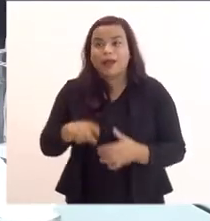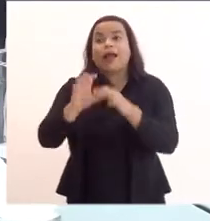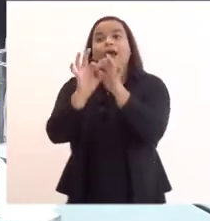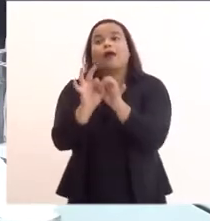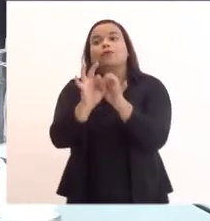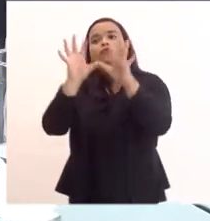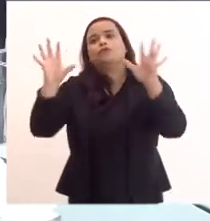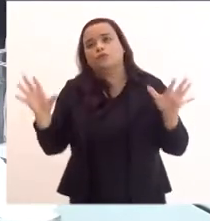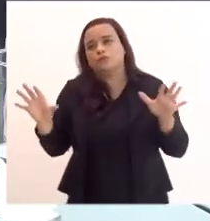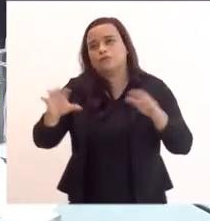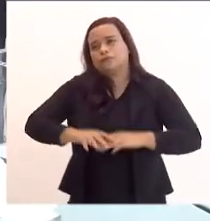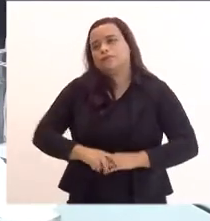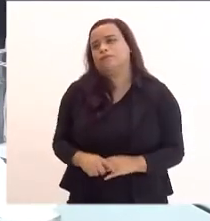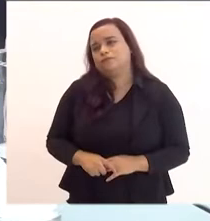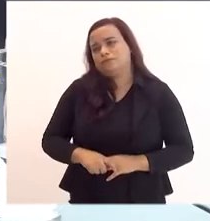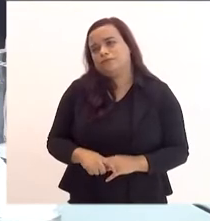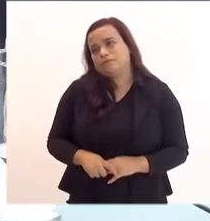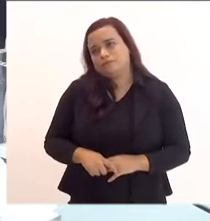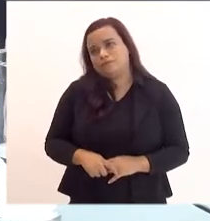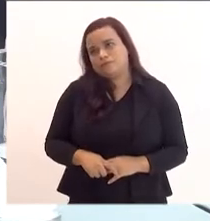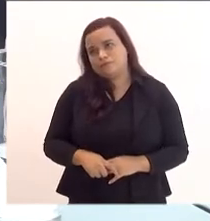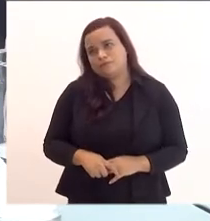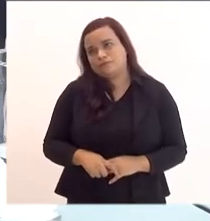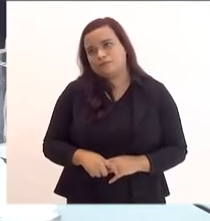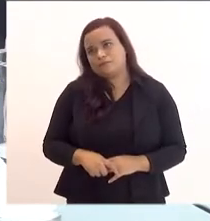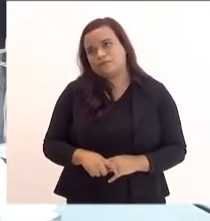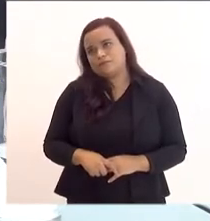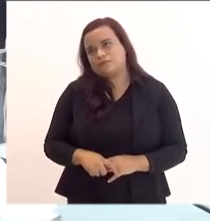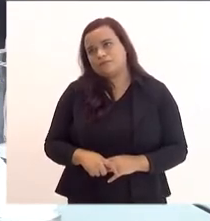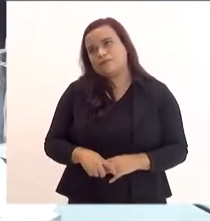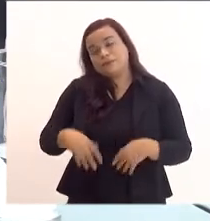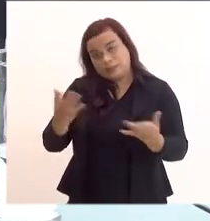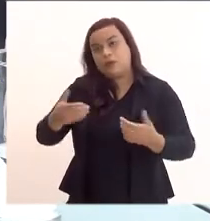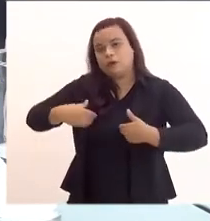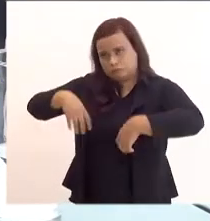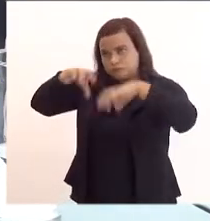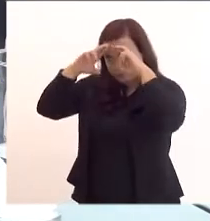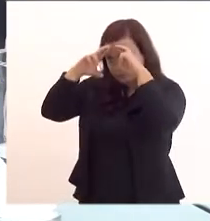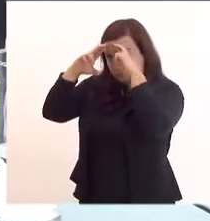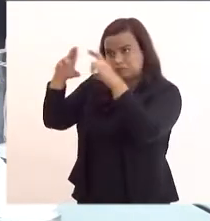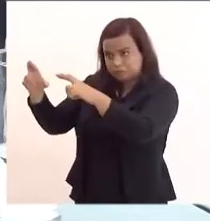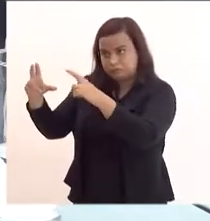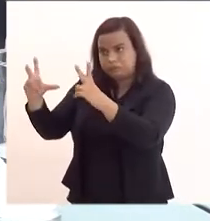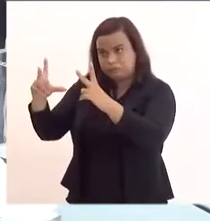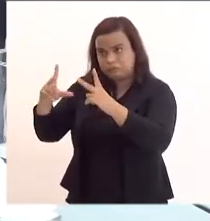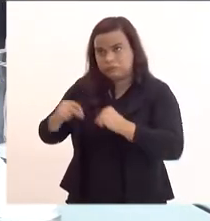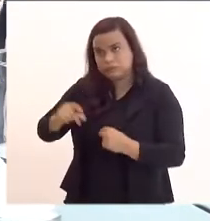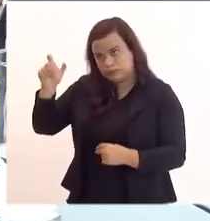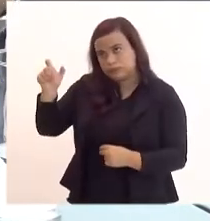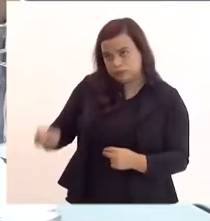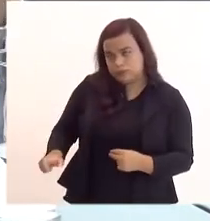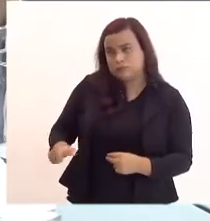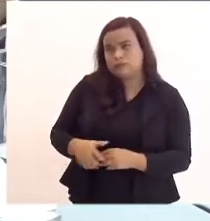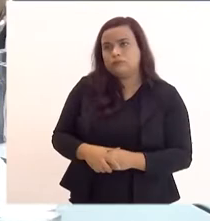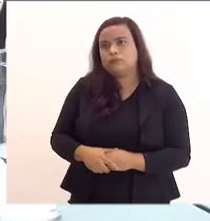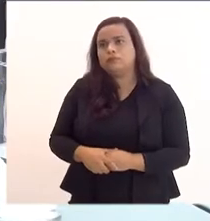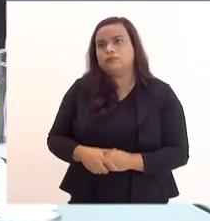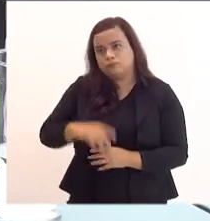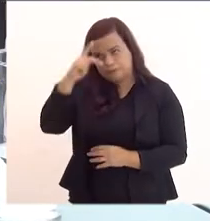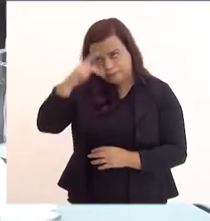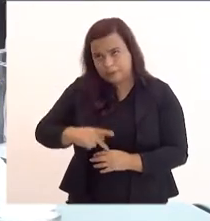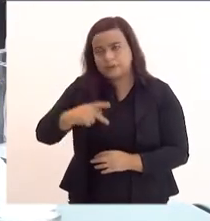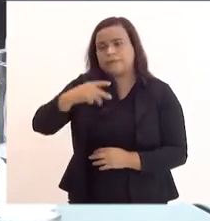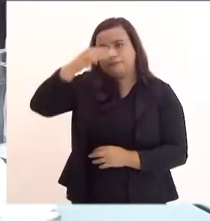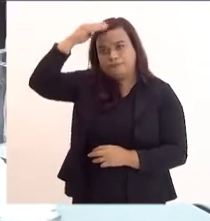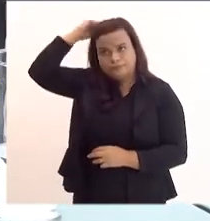e restrita. Então, com todo o respeito que merece o